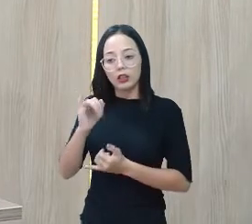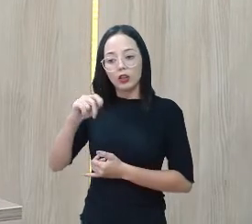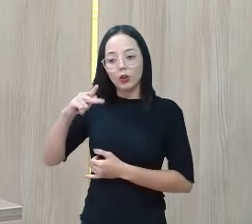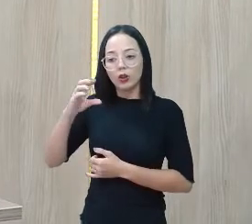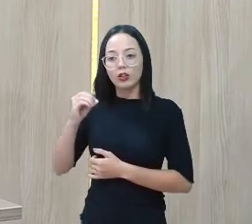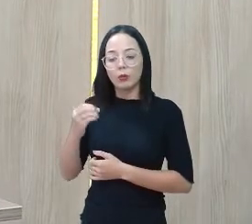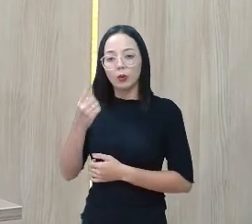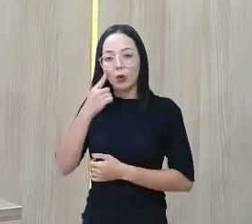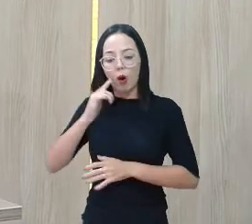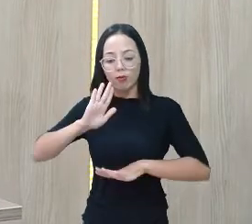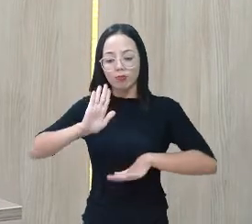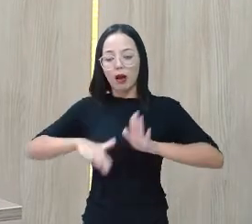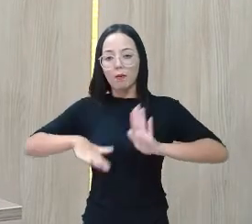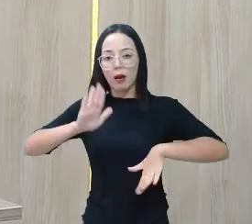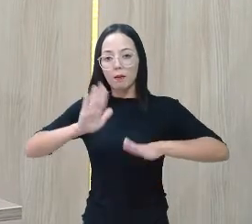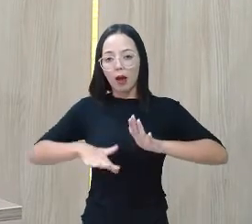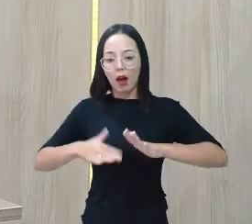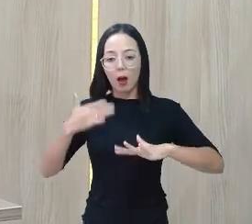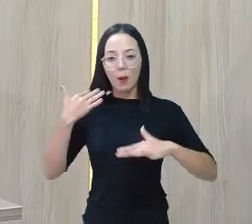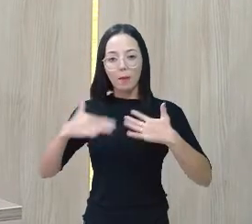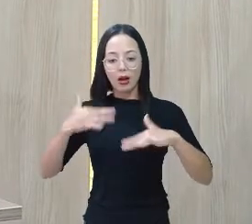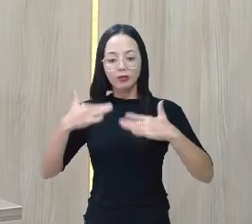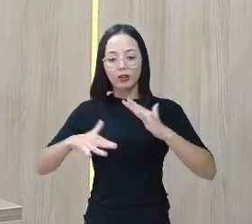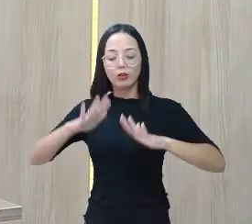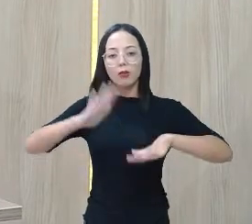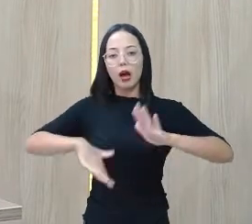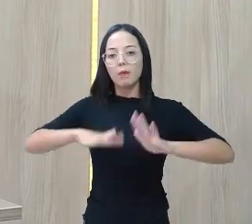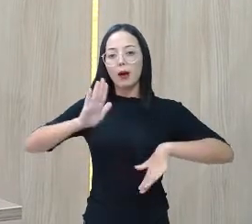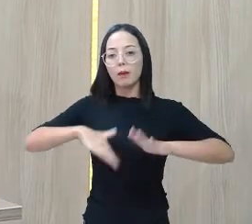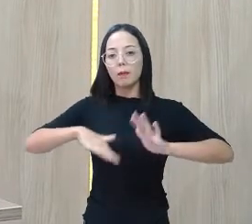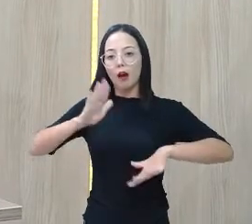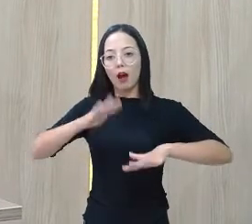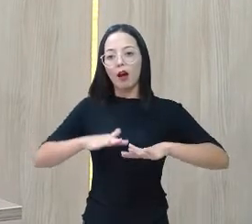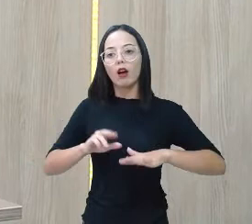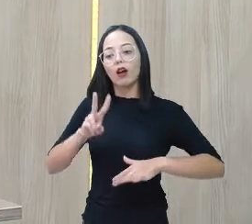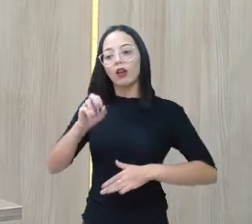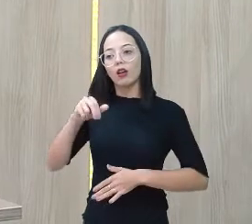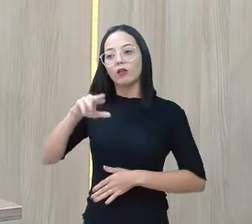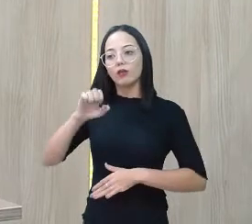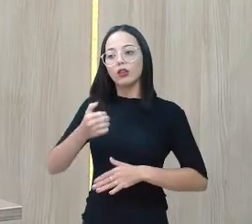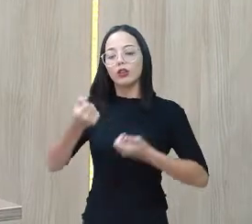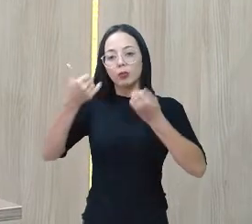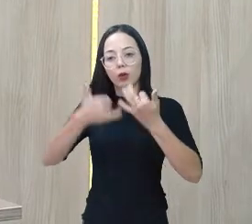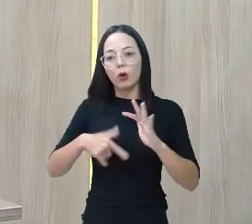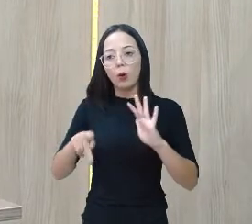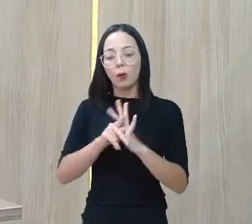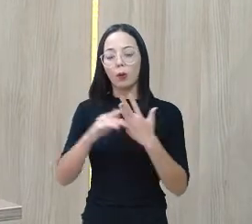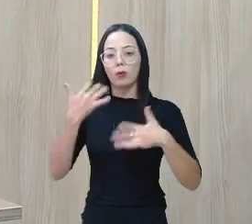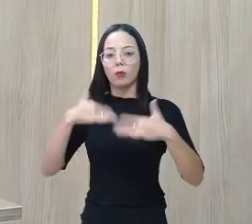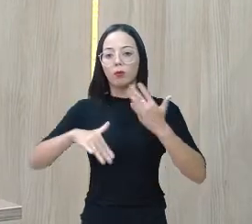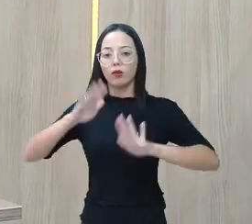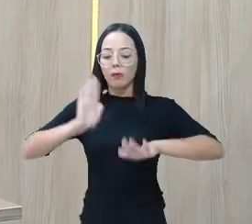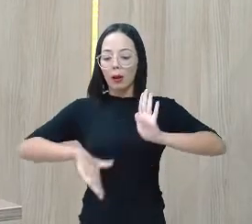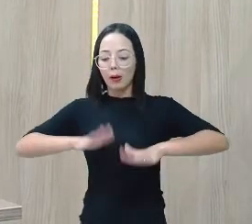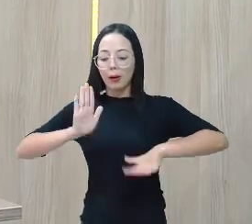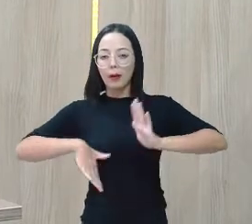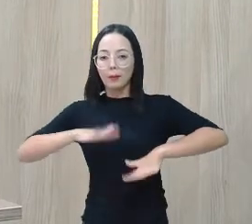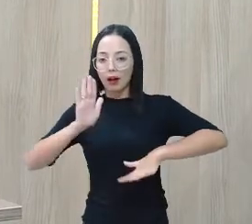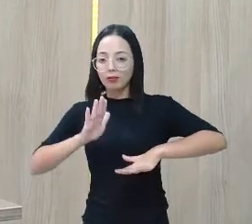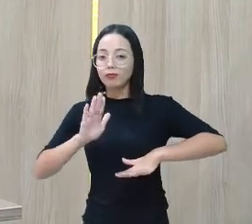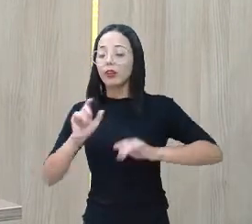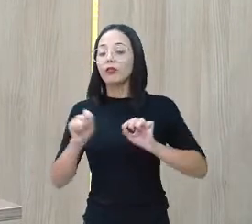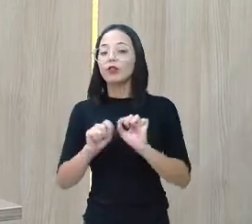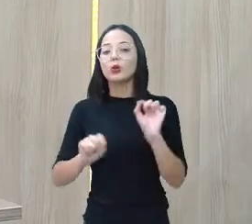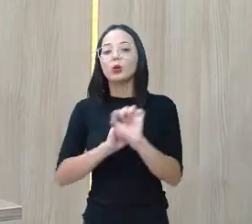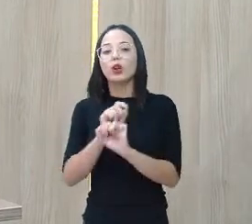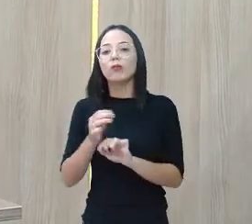esticadinho. E ao fazer esse movimento que Viviane colocou, que foi um movimento mecânico, ele